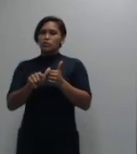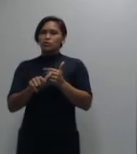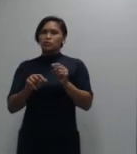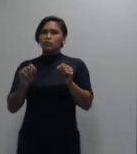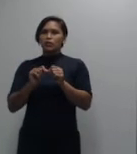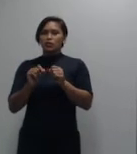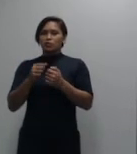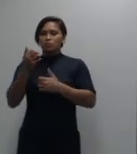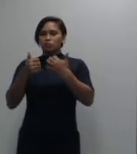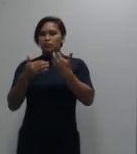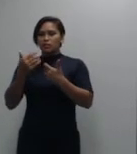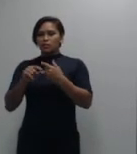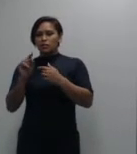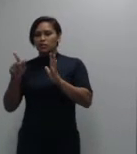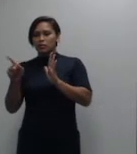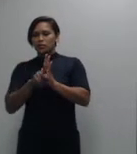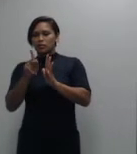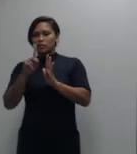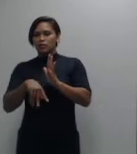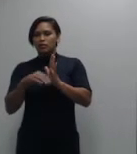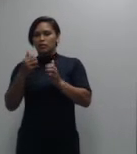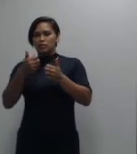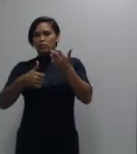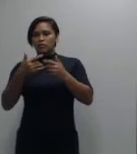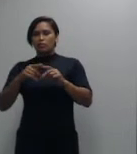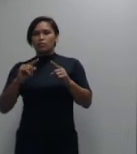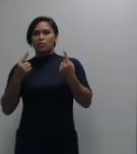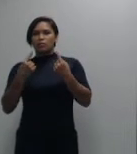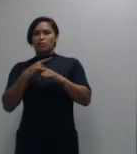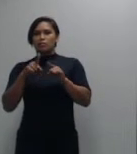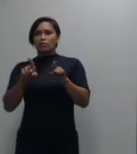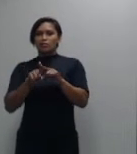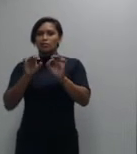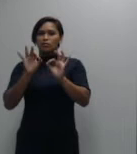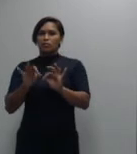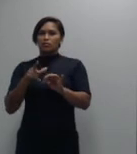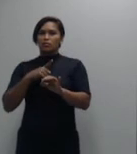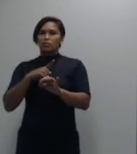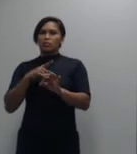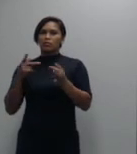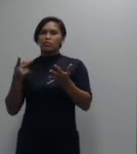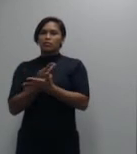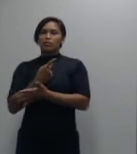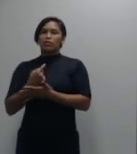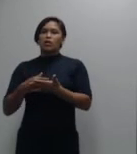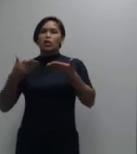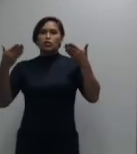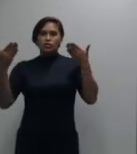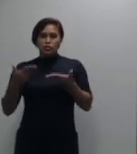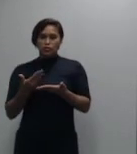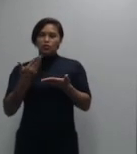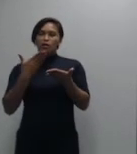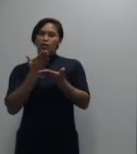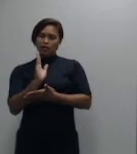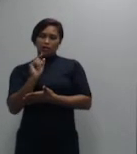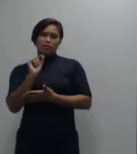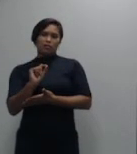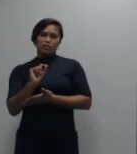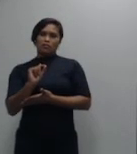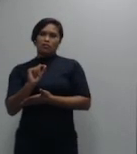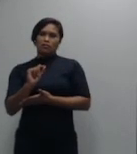julgamento desses próprios embargos infringentes aquilo que houve uma missão já reconhecida